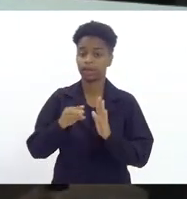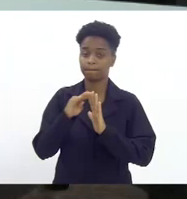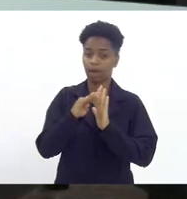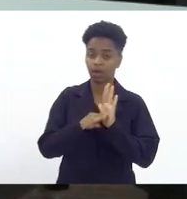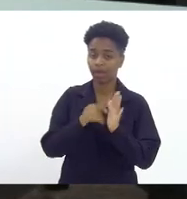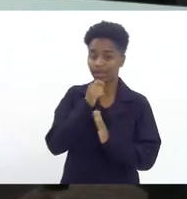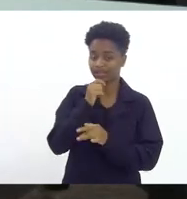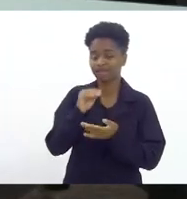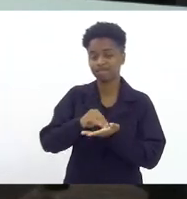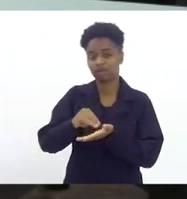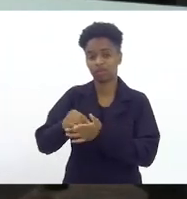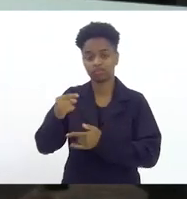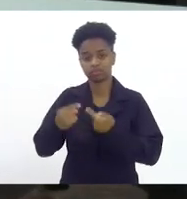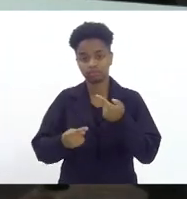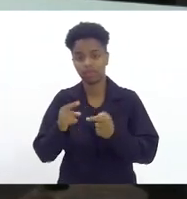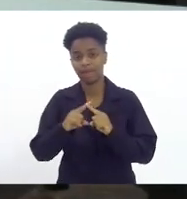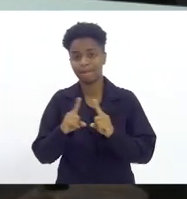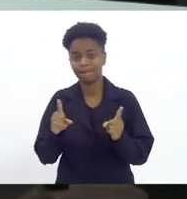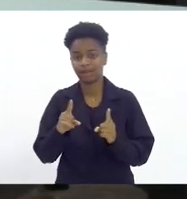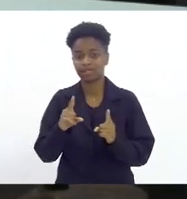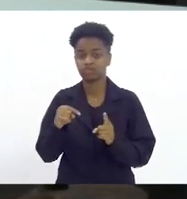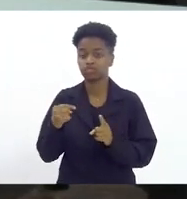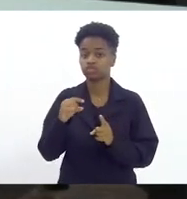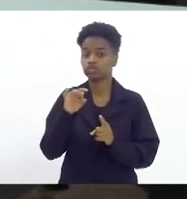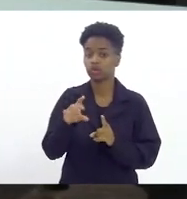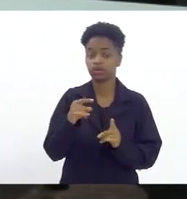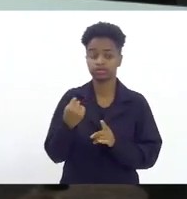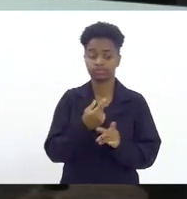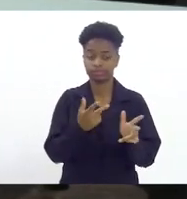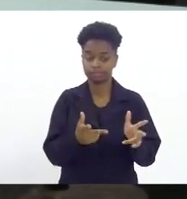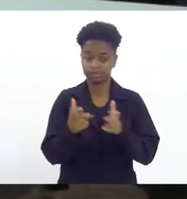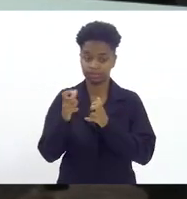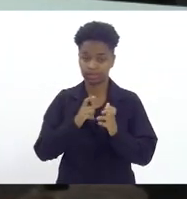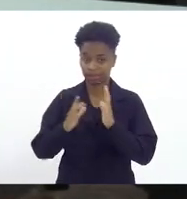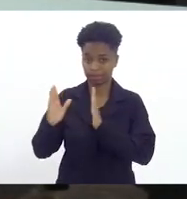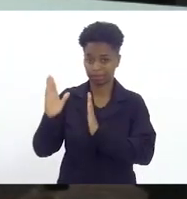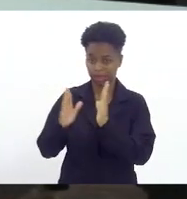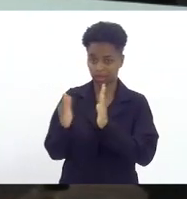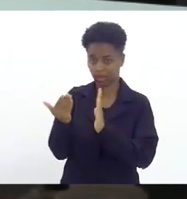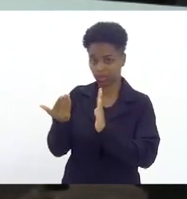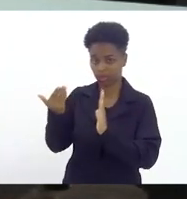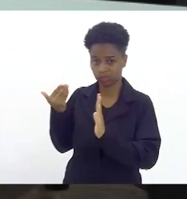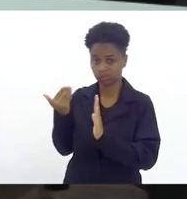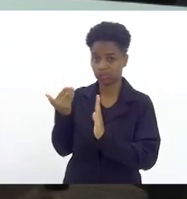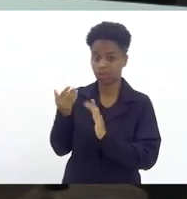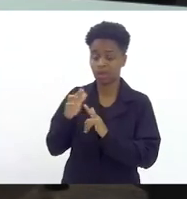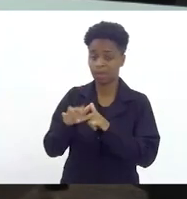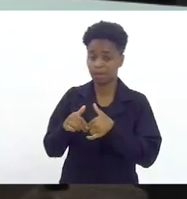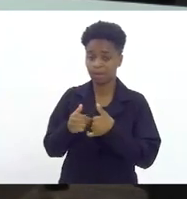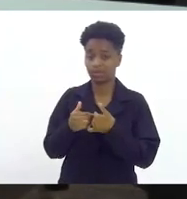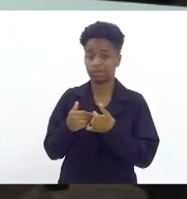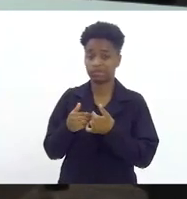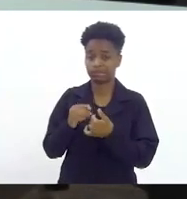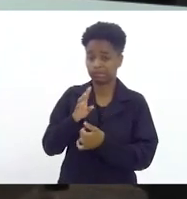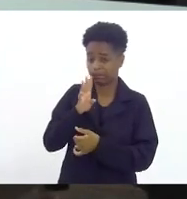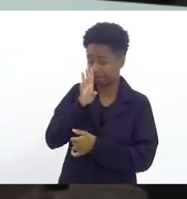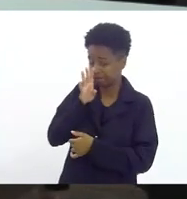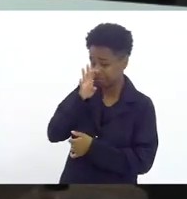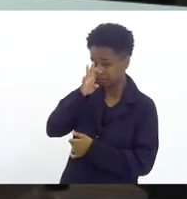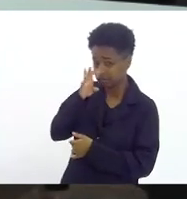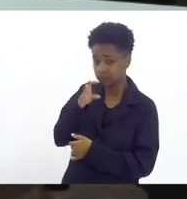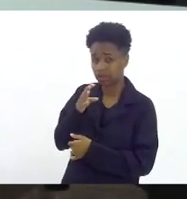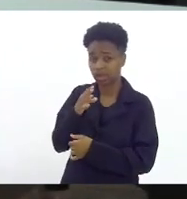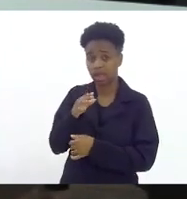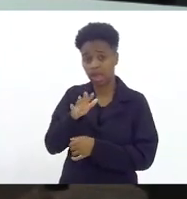em dia mas só da gente levar em consideração que a gente passou por todo esse período através de poucas e boas numa corda